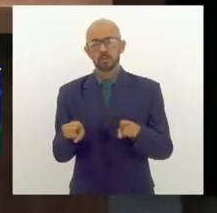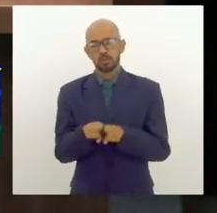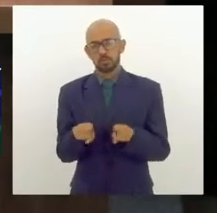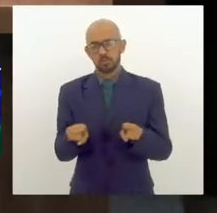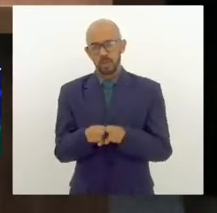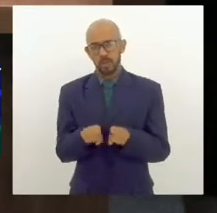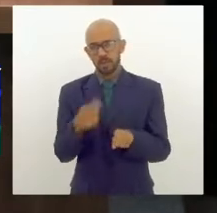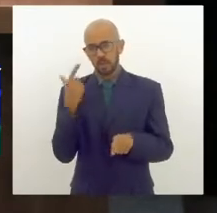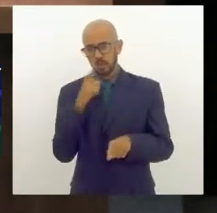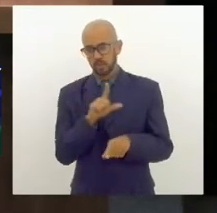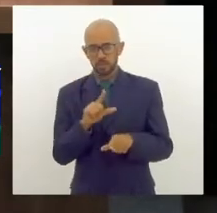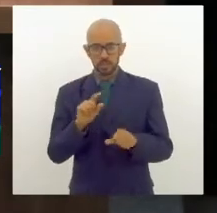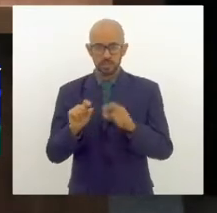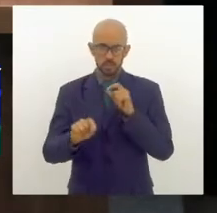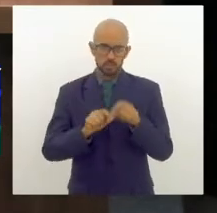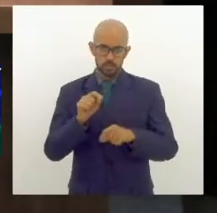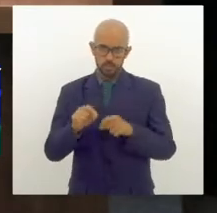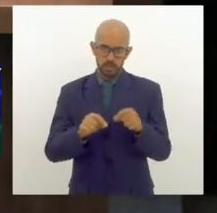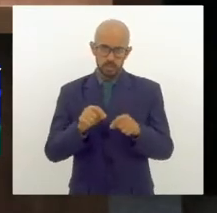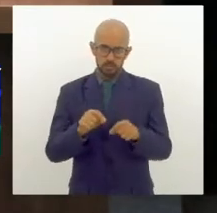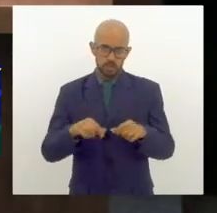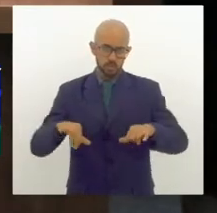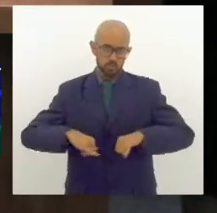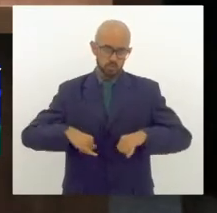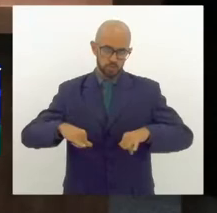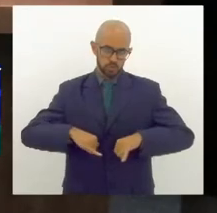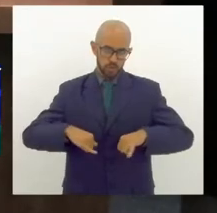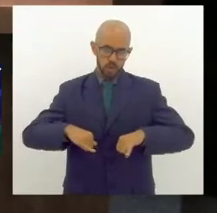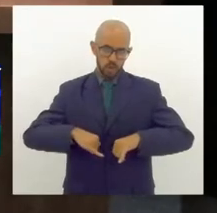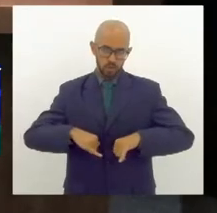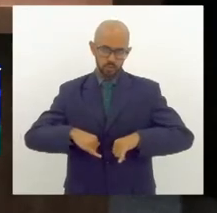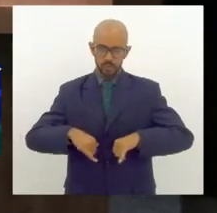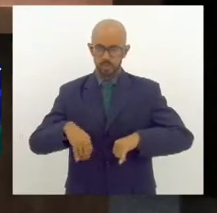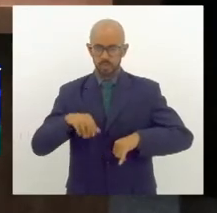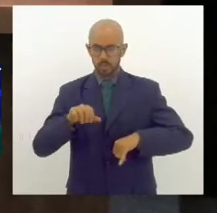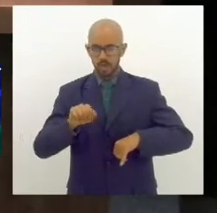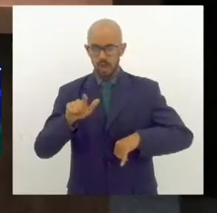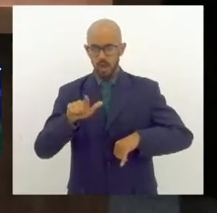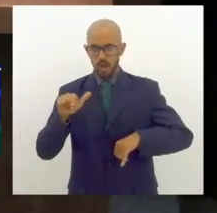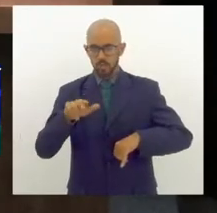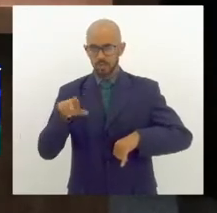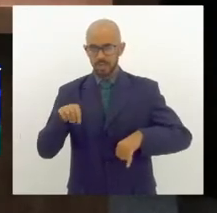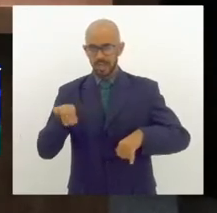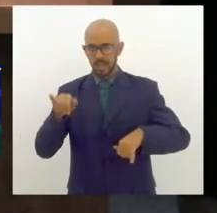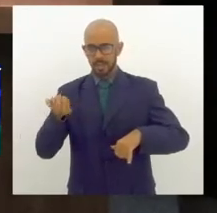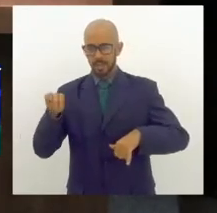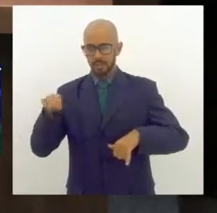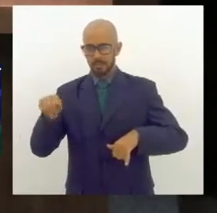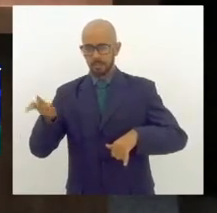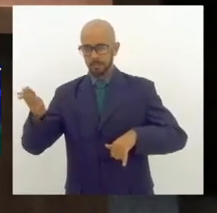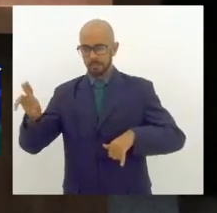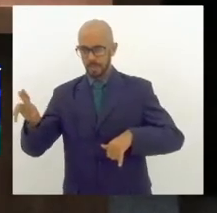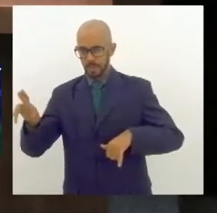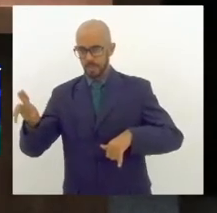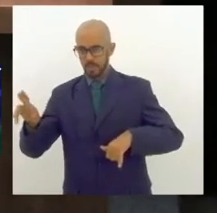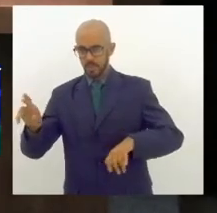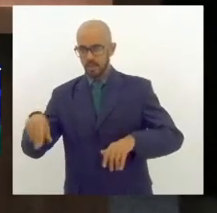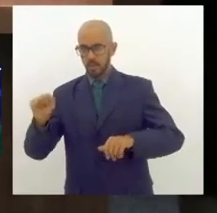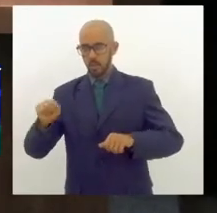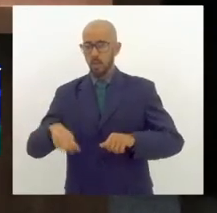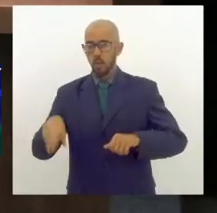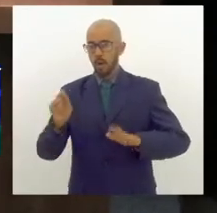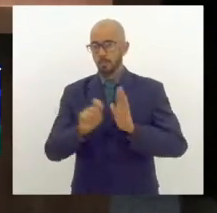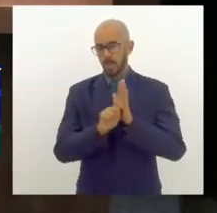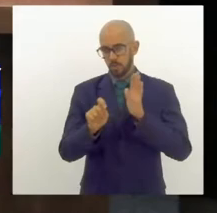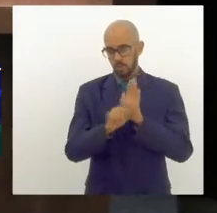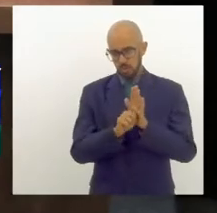trazer, por exemplo, para aqueles e aquelas que sofrem com mal de Alzheimer, um debate do princípio ativo da cannabis com um